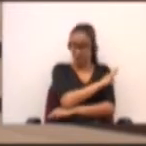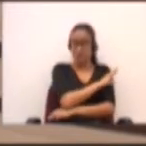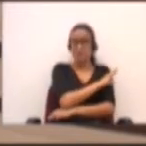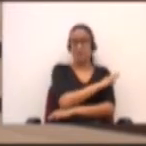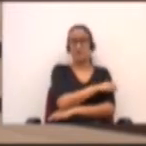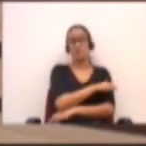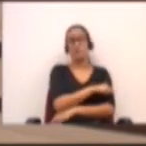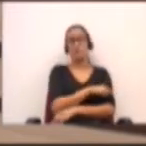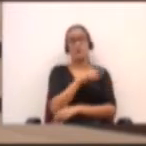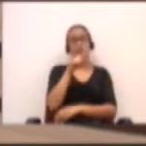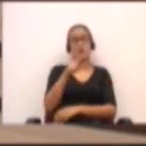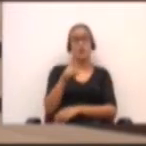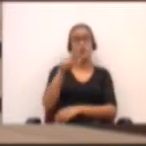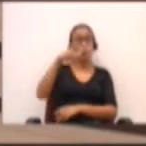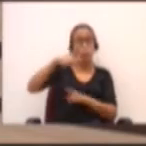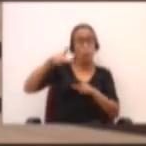também